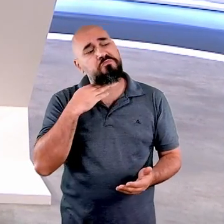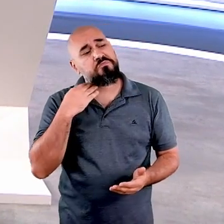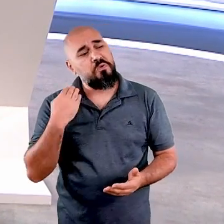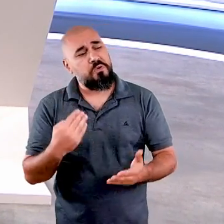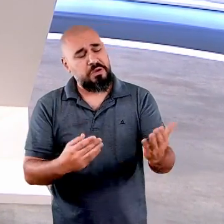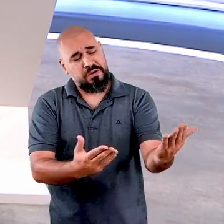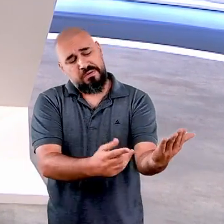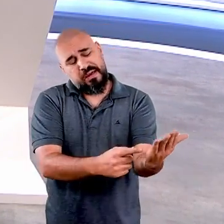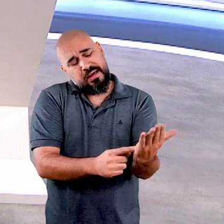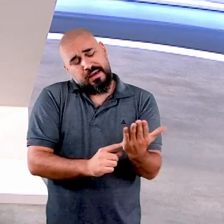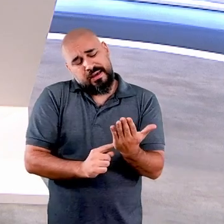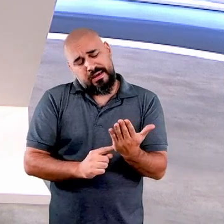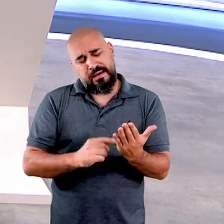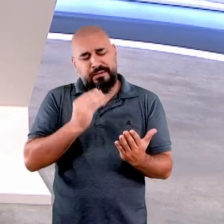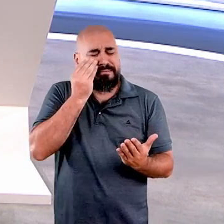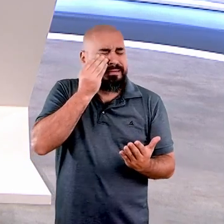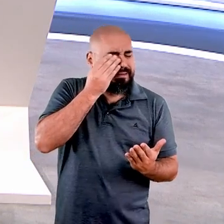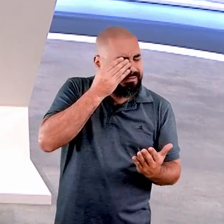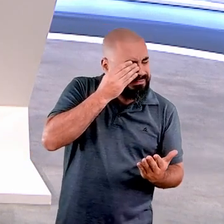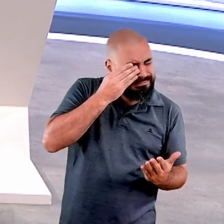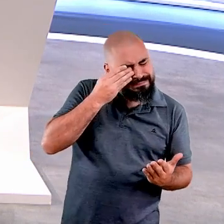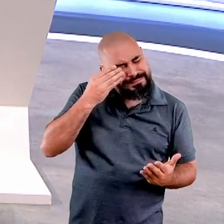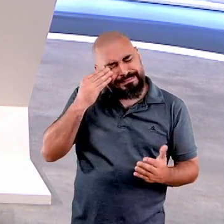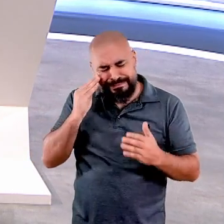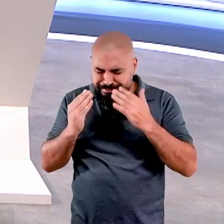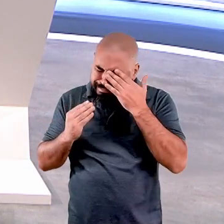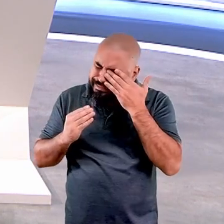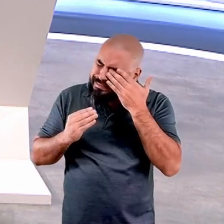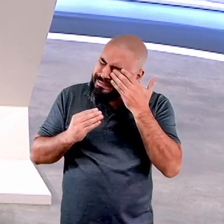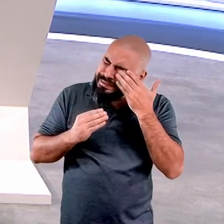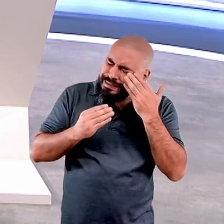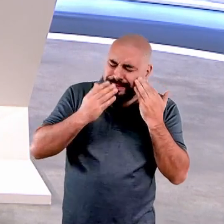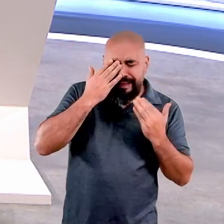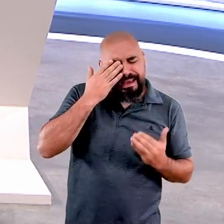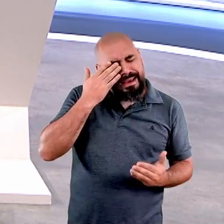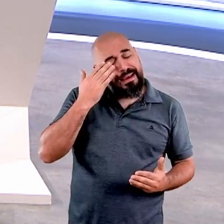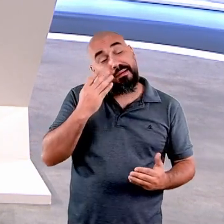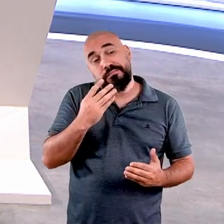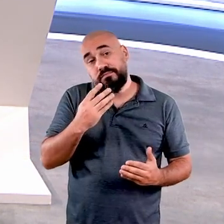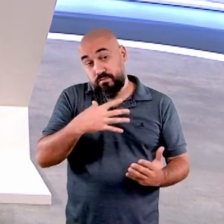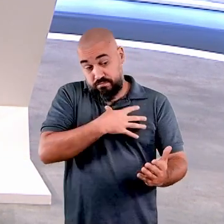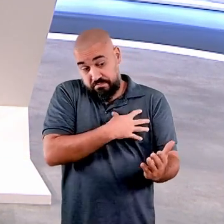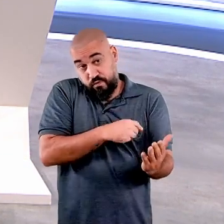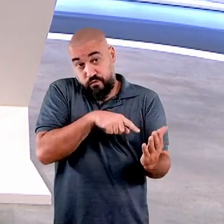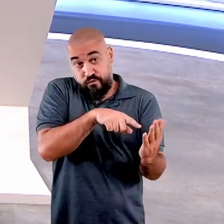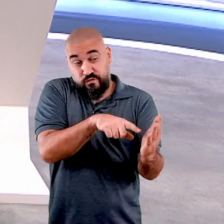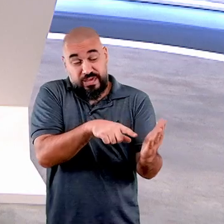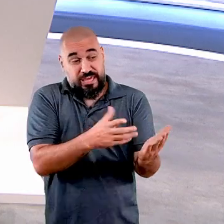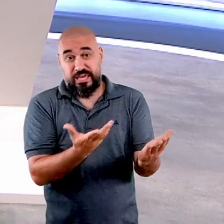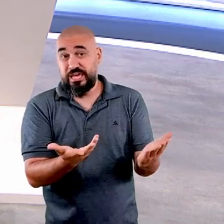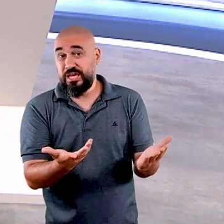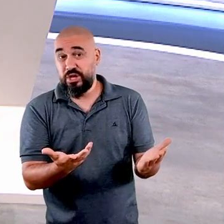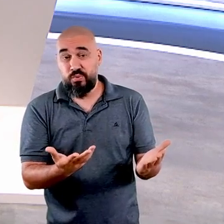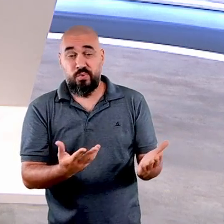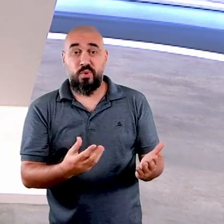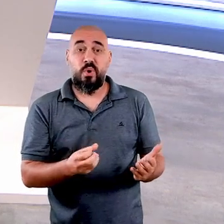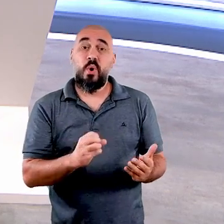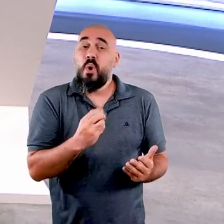as lágrimas, porque chora a perda de um filho, ou aquela filha tão